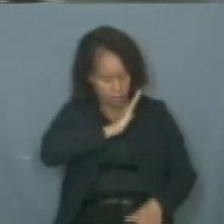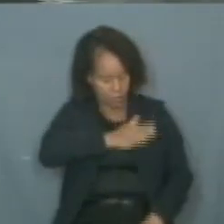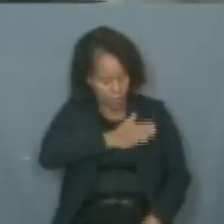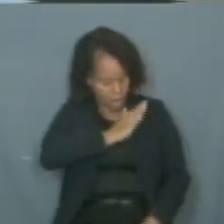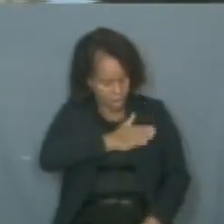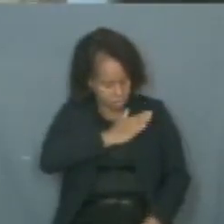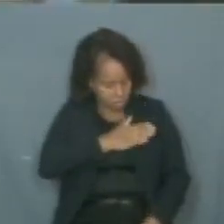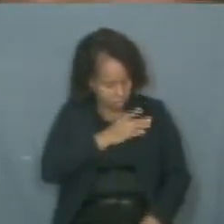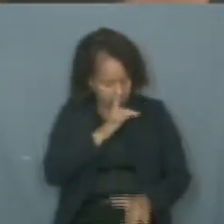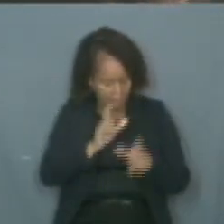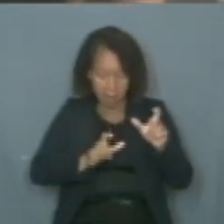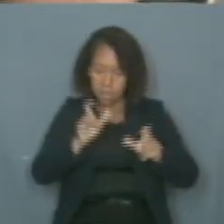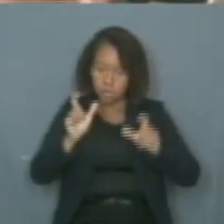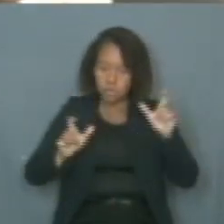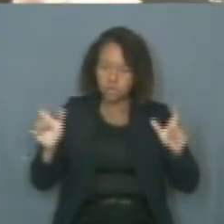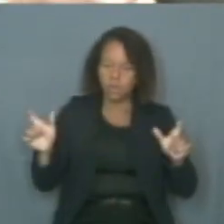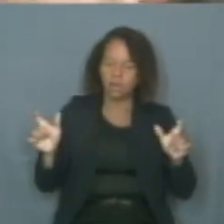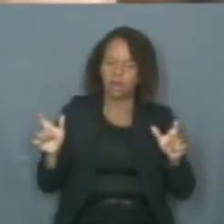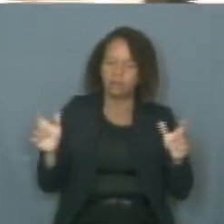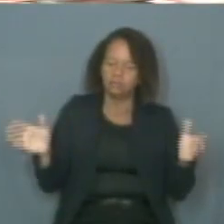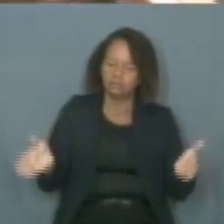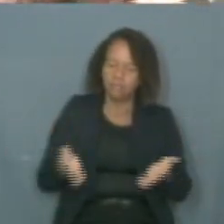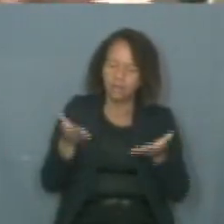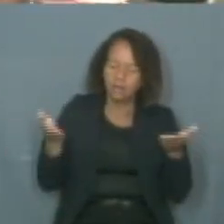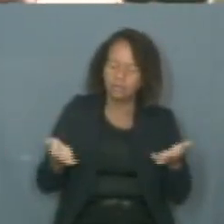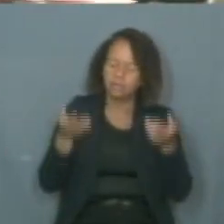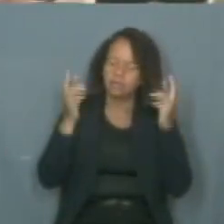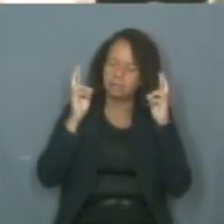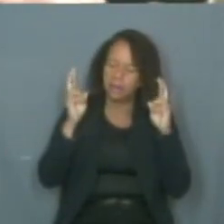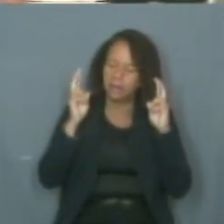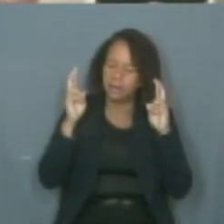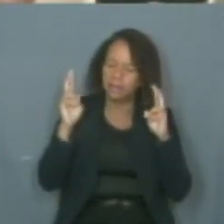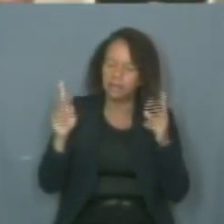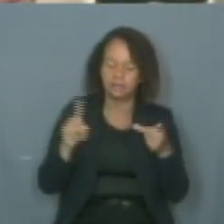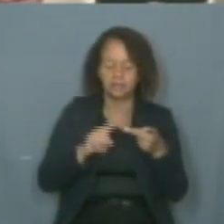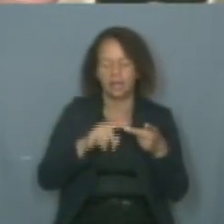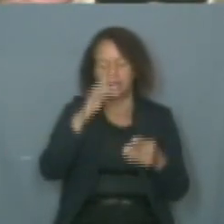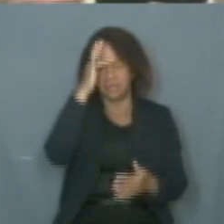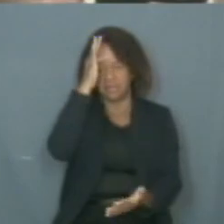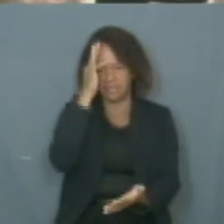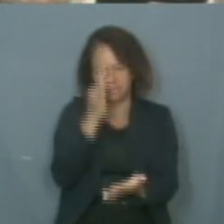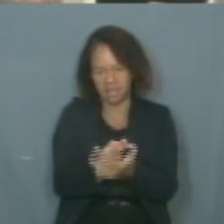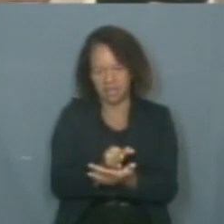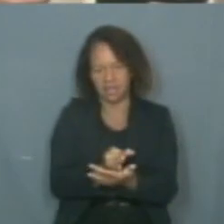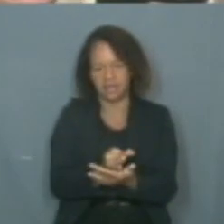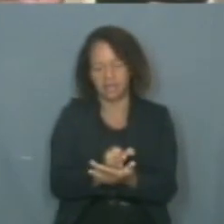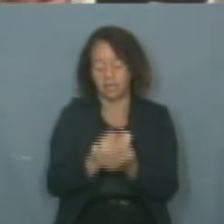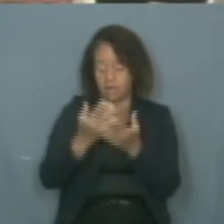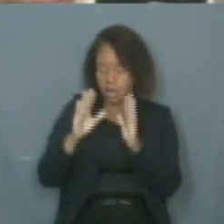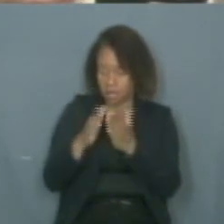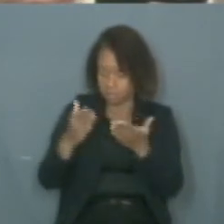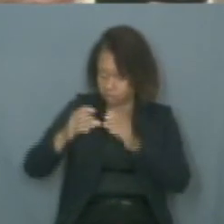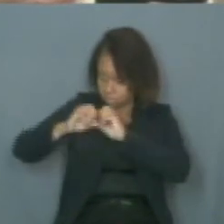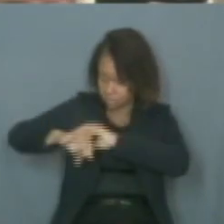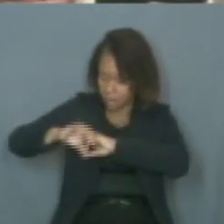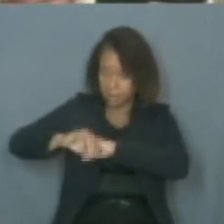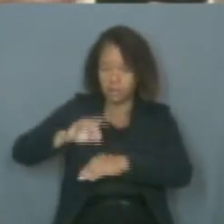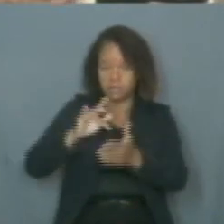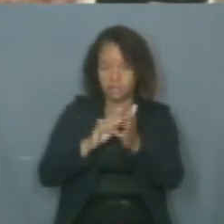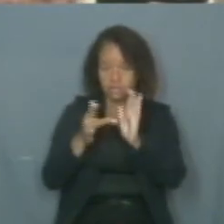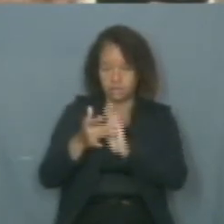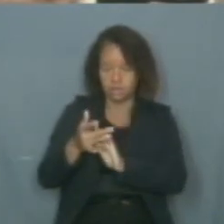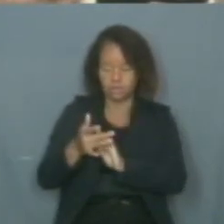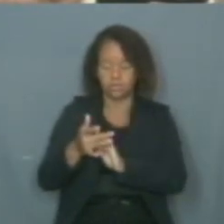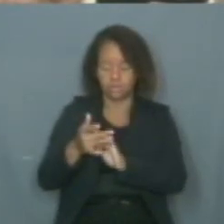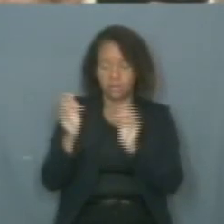das pessoas e produz esperança, fé. Os ensinamentos de Jesus é